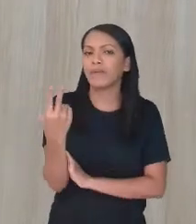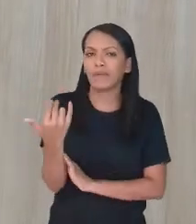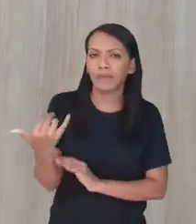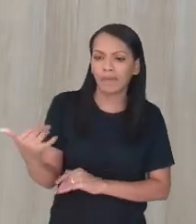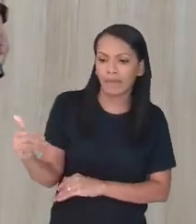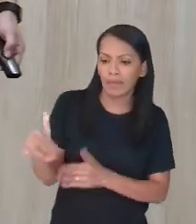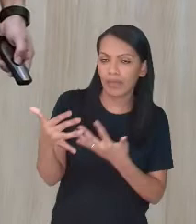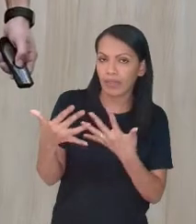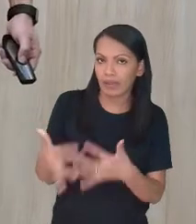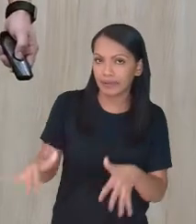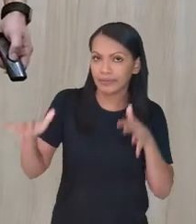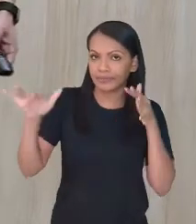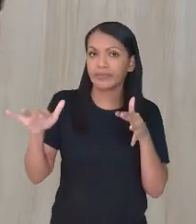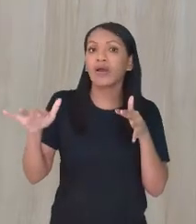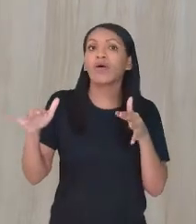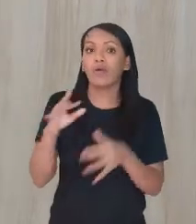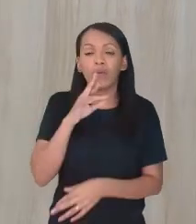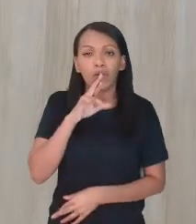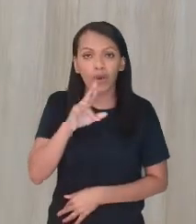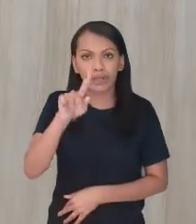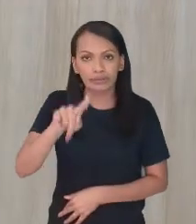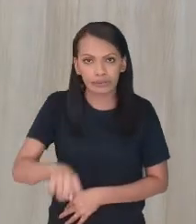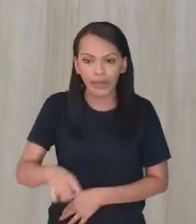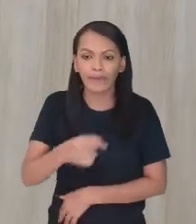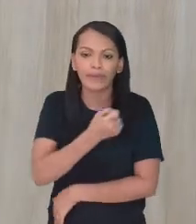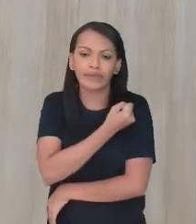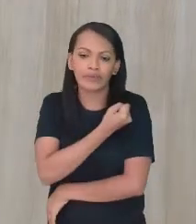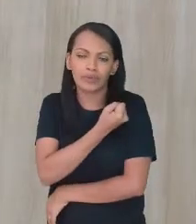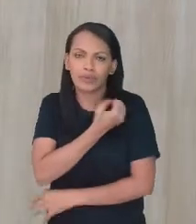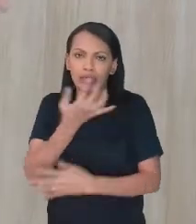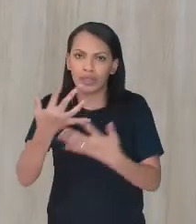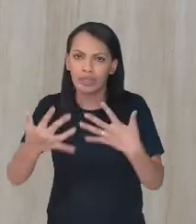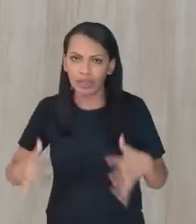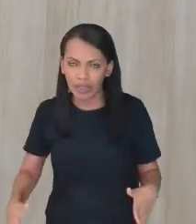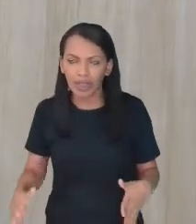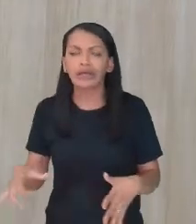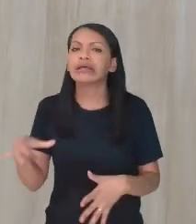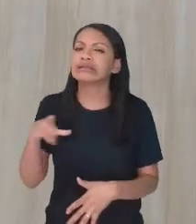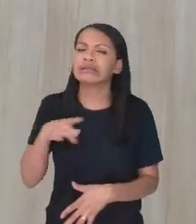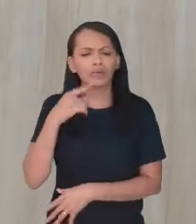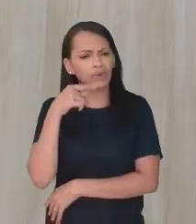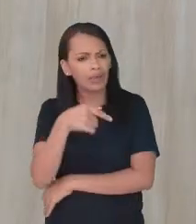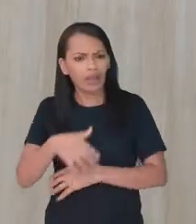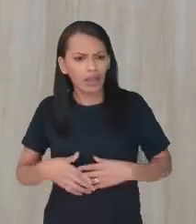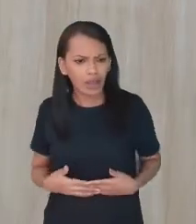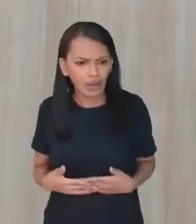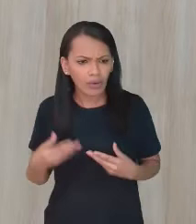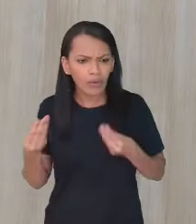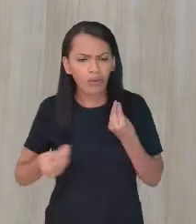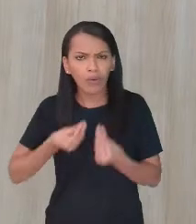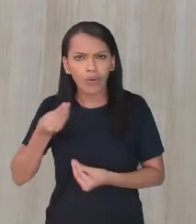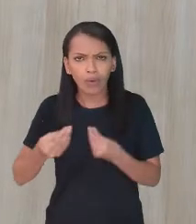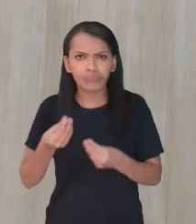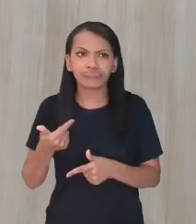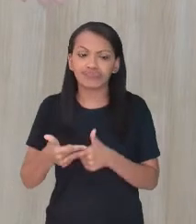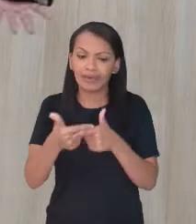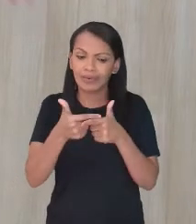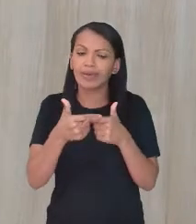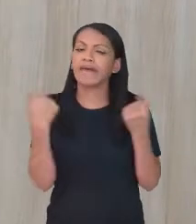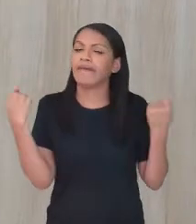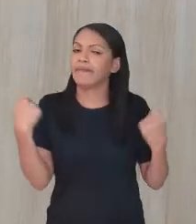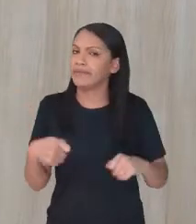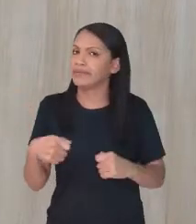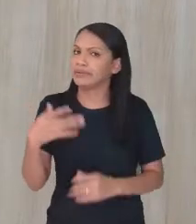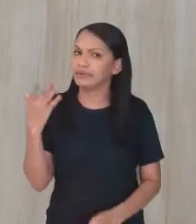um número natural. Então, surgiu aí um problema. Para resolver esse problema, surgiu o conjunto dos